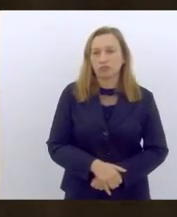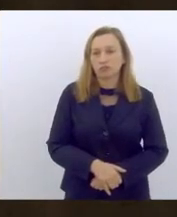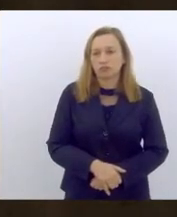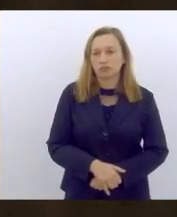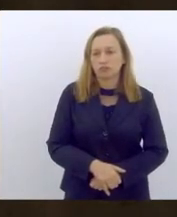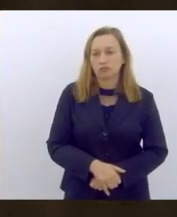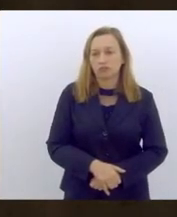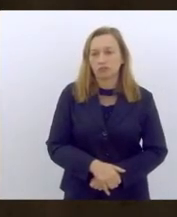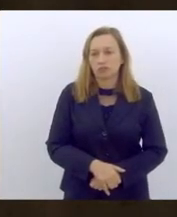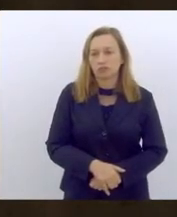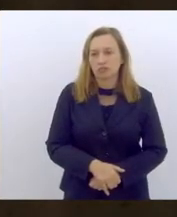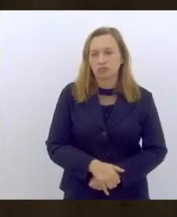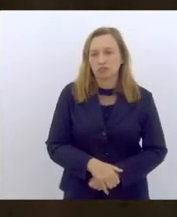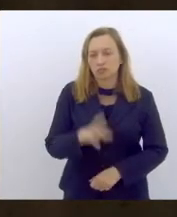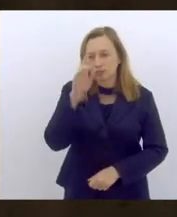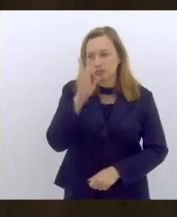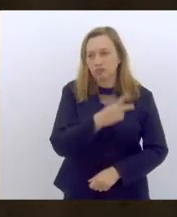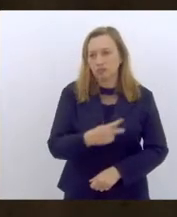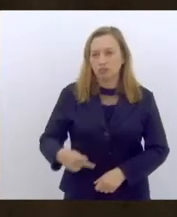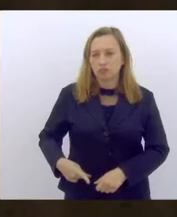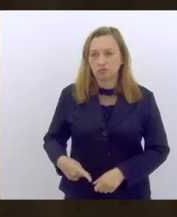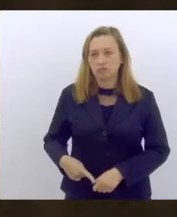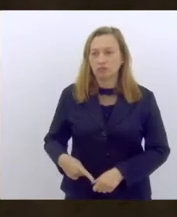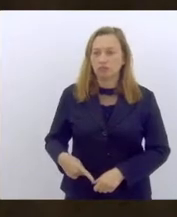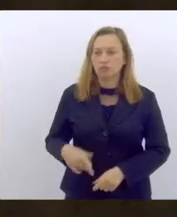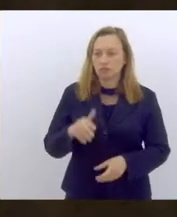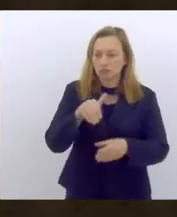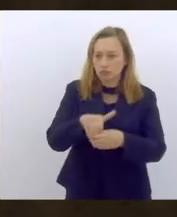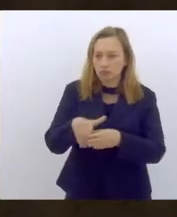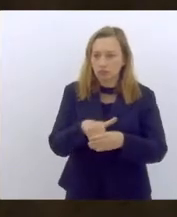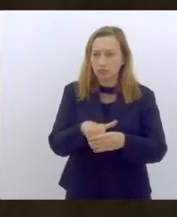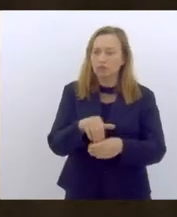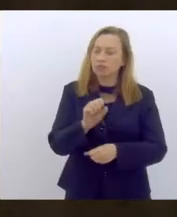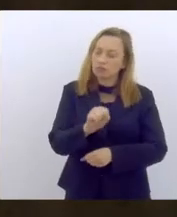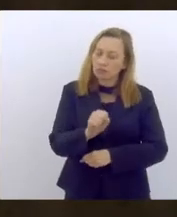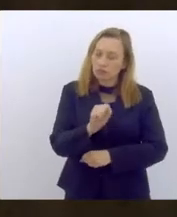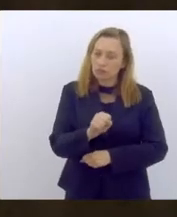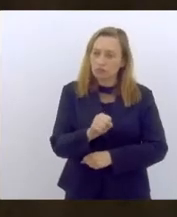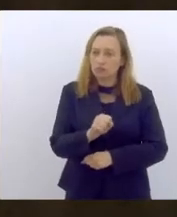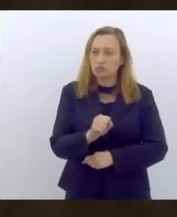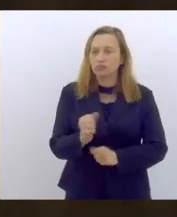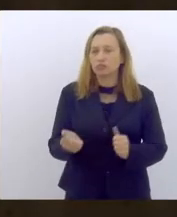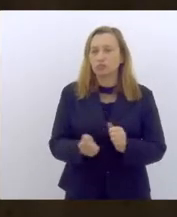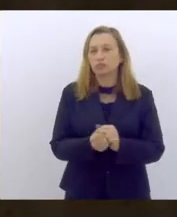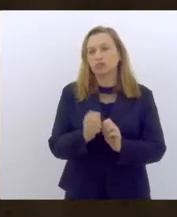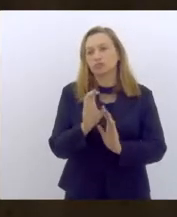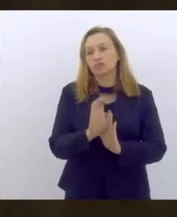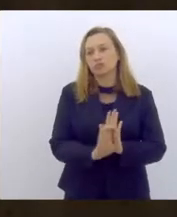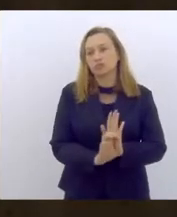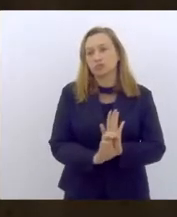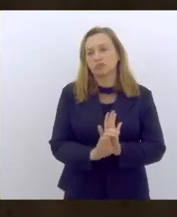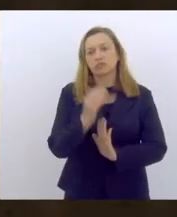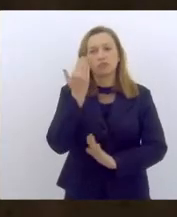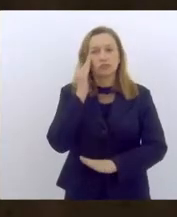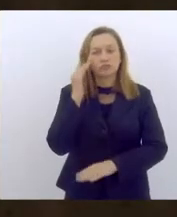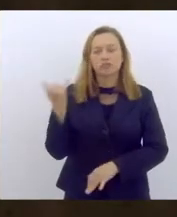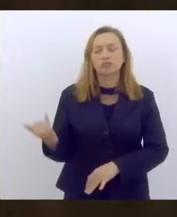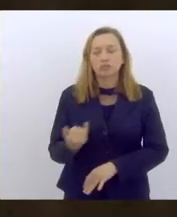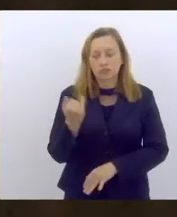senhor presidente o nosso parecer é favorável com emenda entendendo